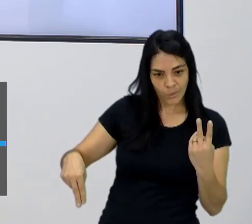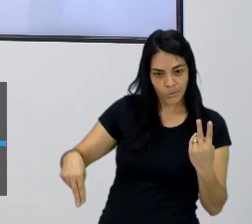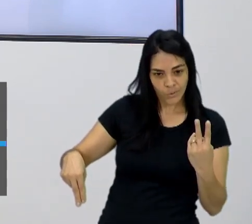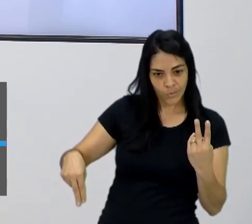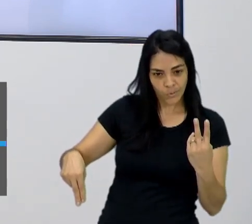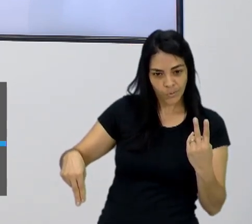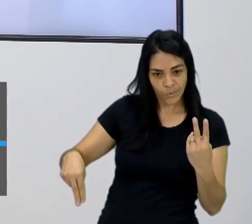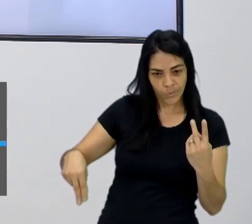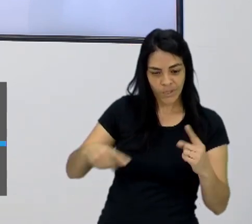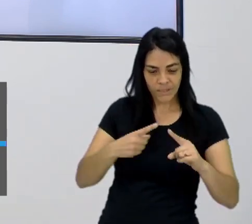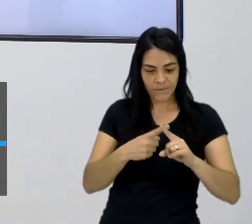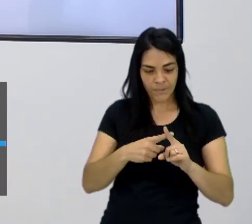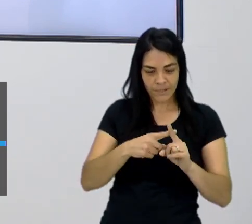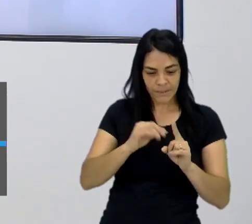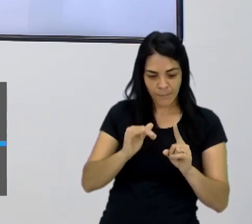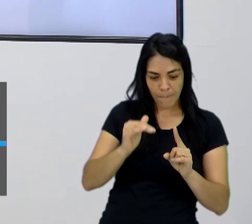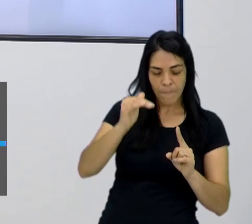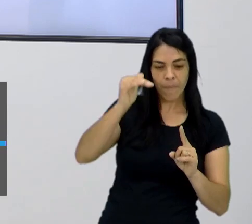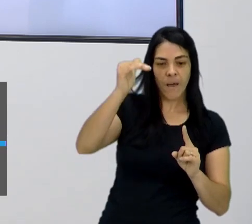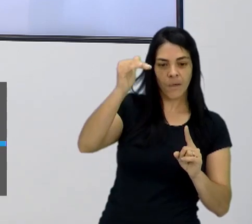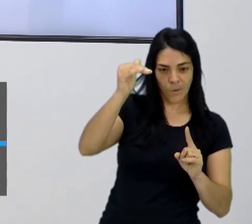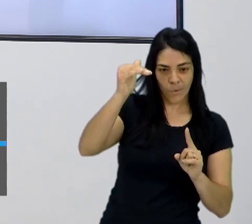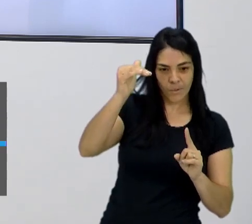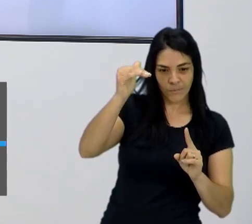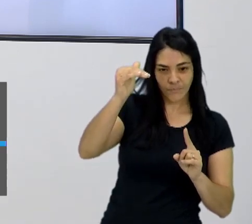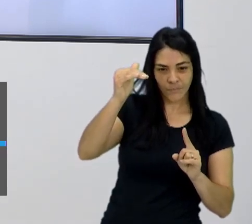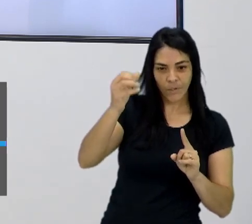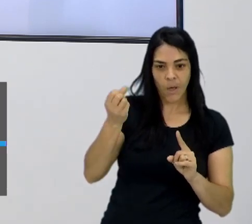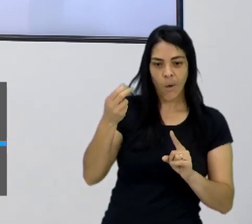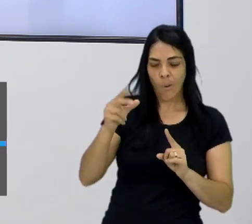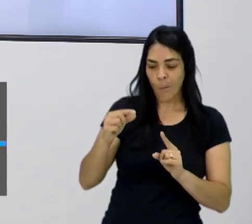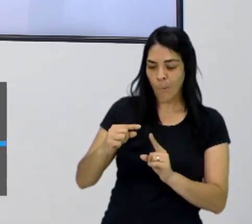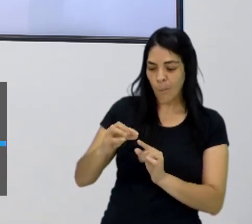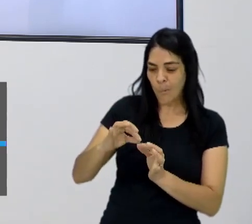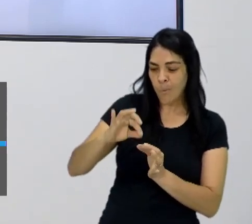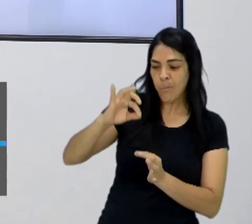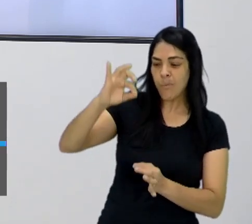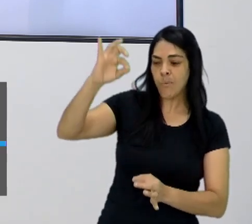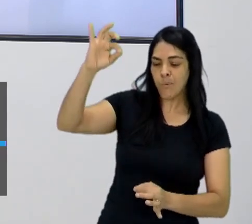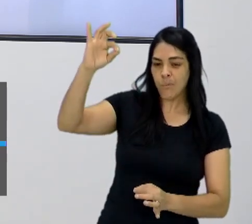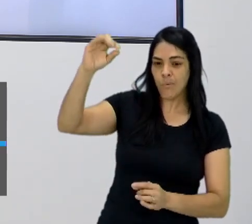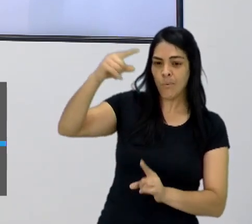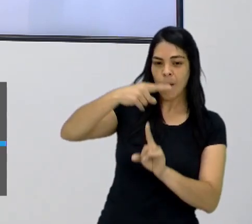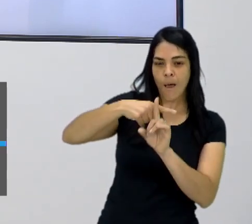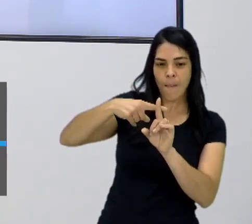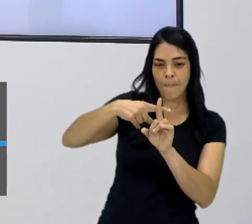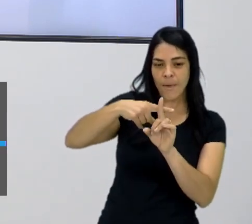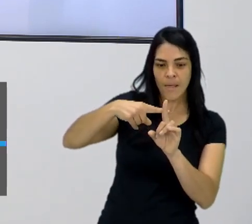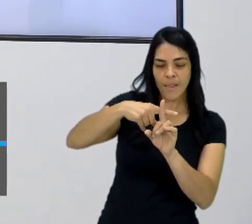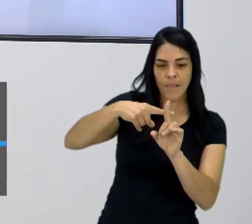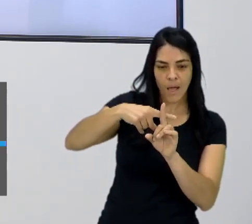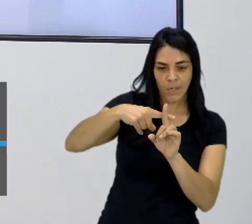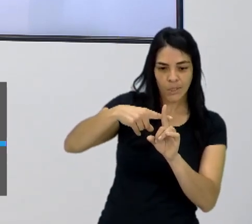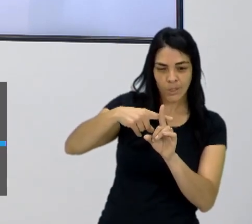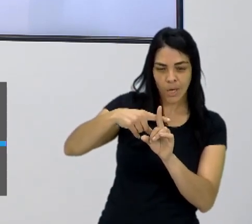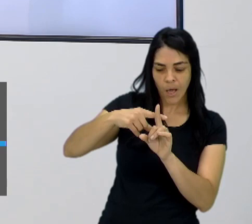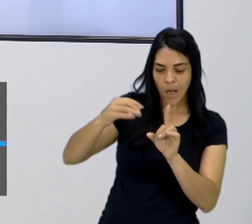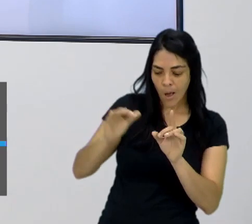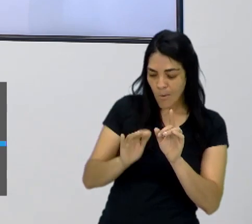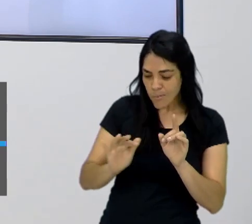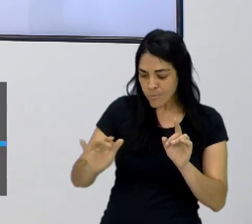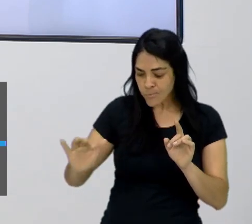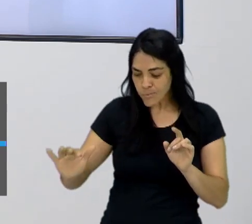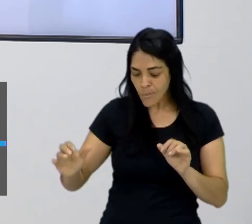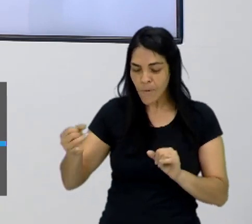altura. Ou a altura é metade da sombra. O que ele fez? Foi lá e mediu a sombra também. Ora, se aqui